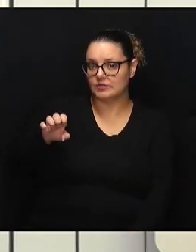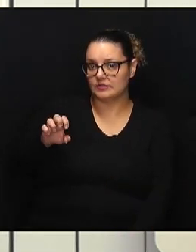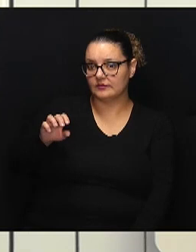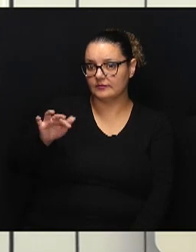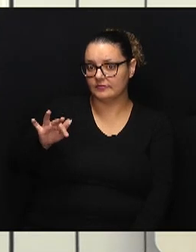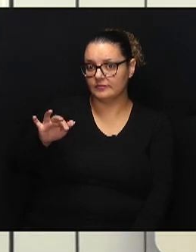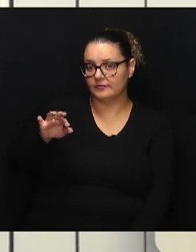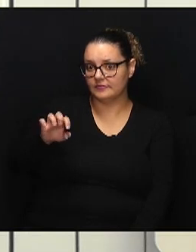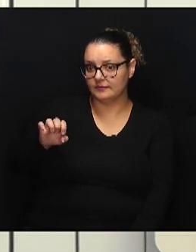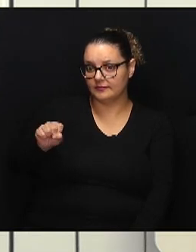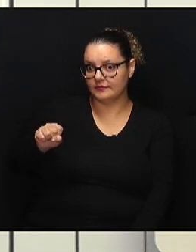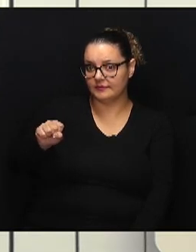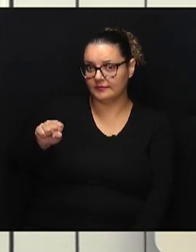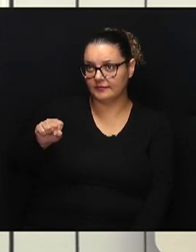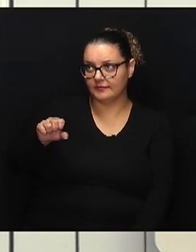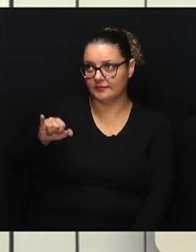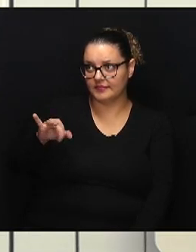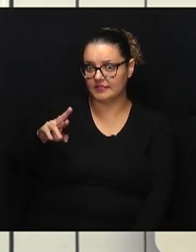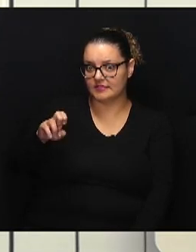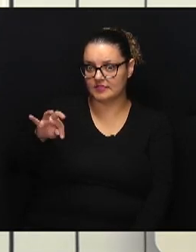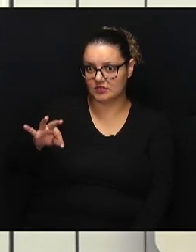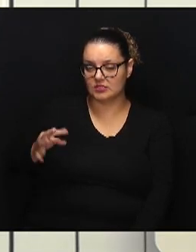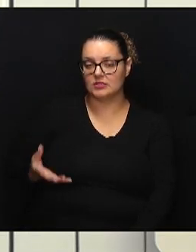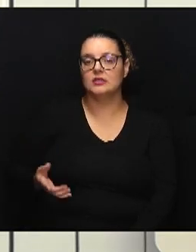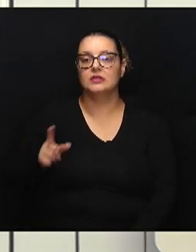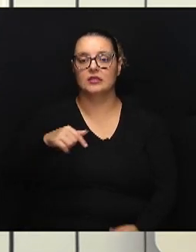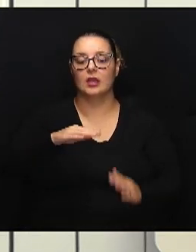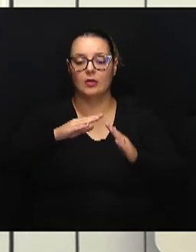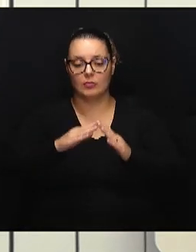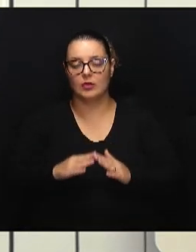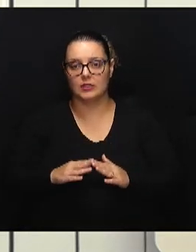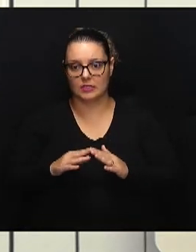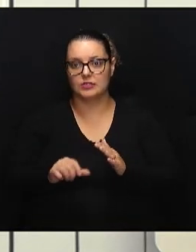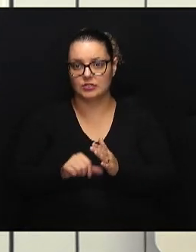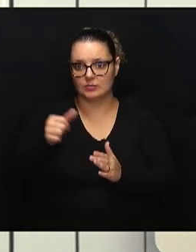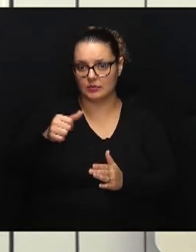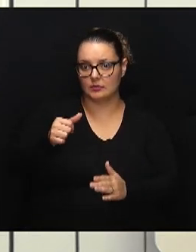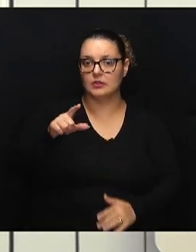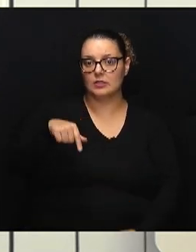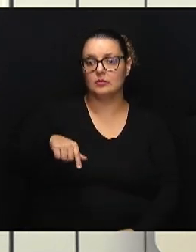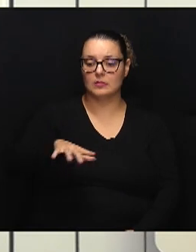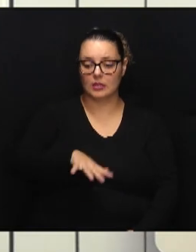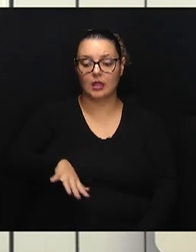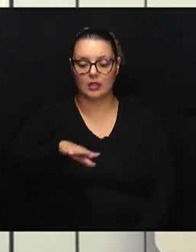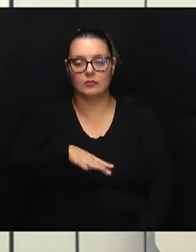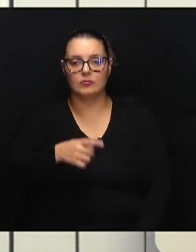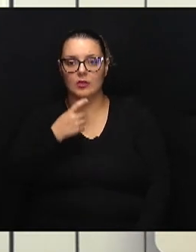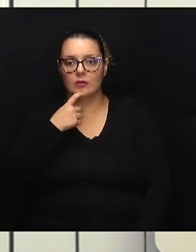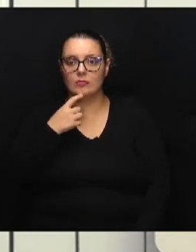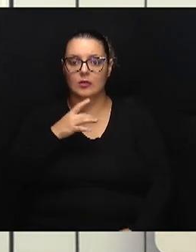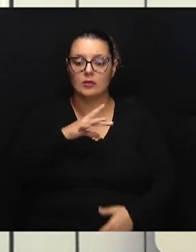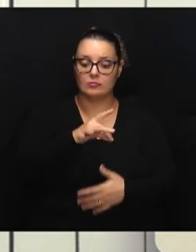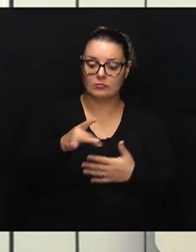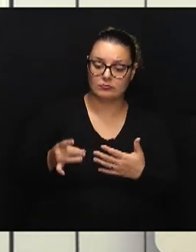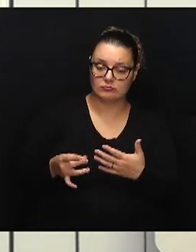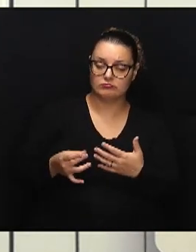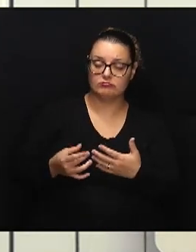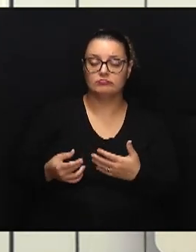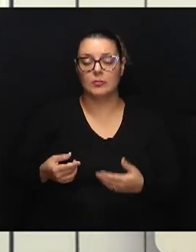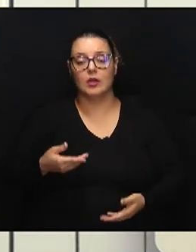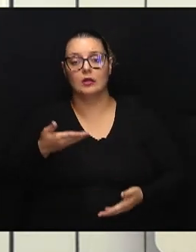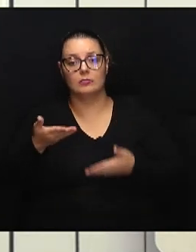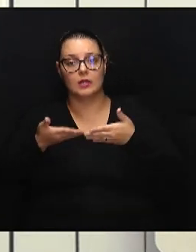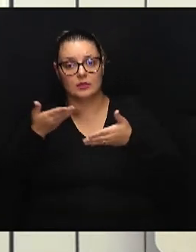a moradia em primeiro, para a região metropolitana de Campinas. Uma abordagem de apoio à moradia para pessoas